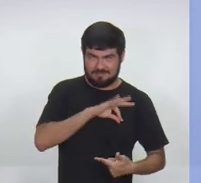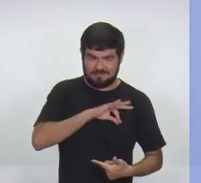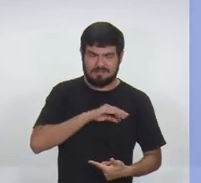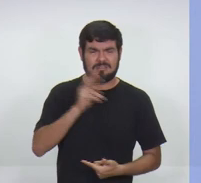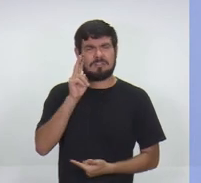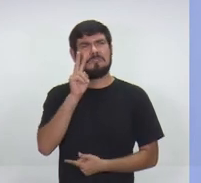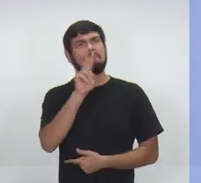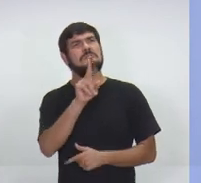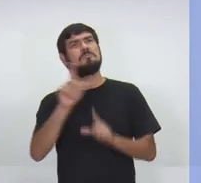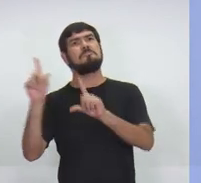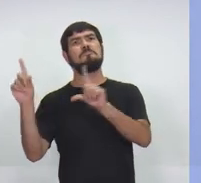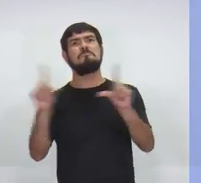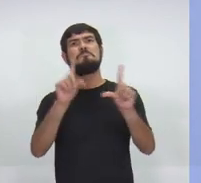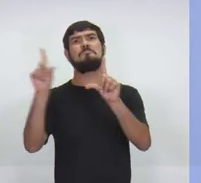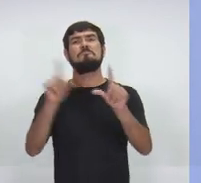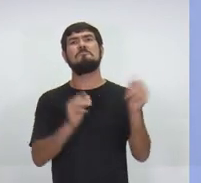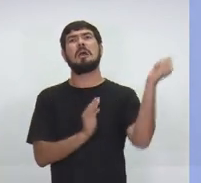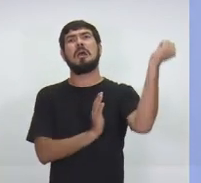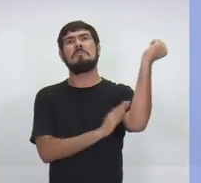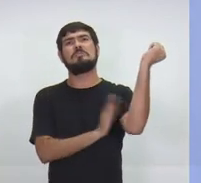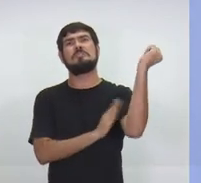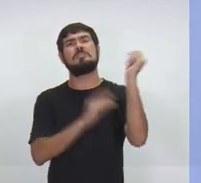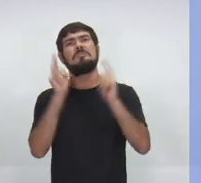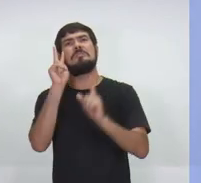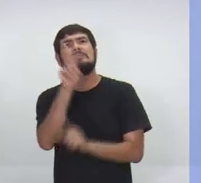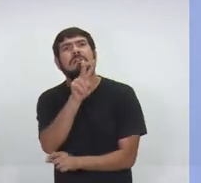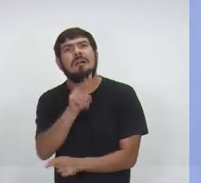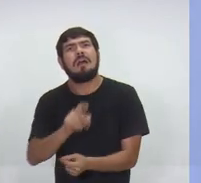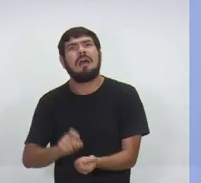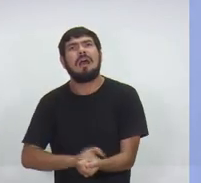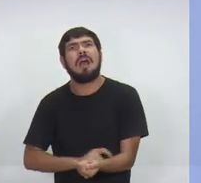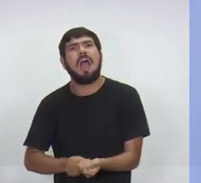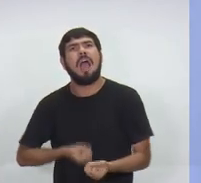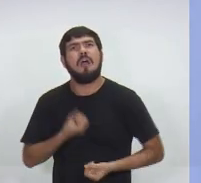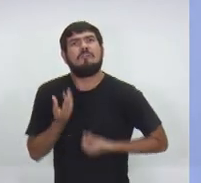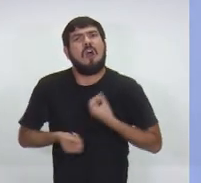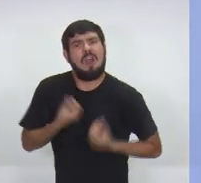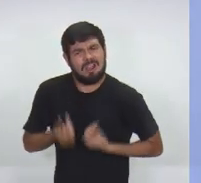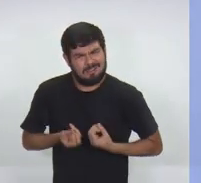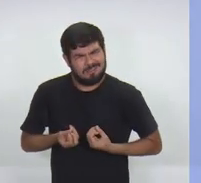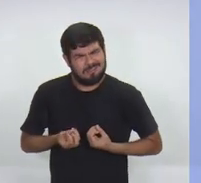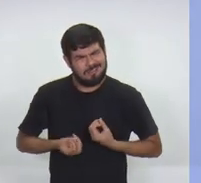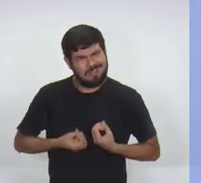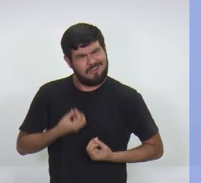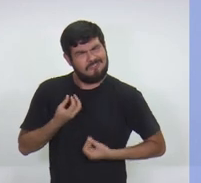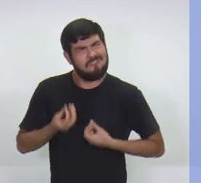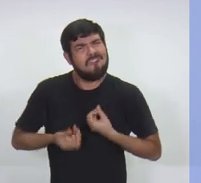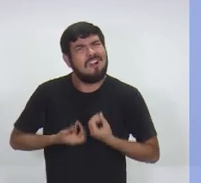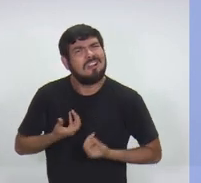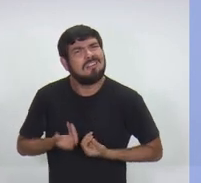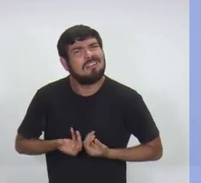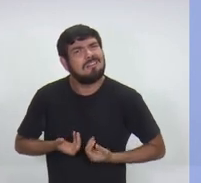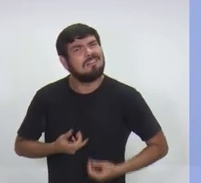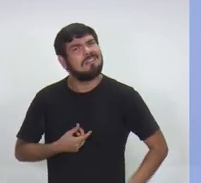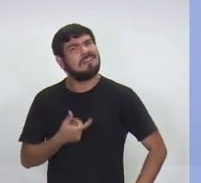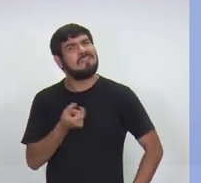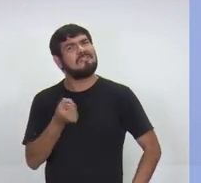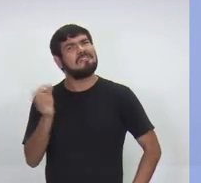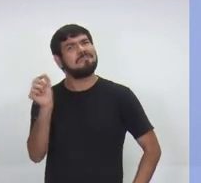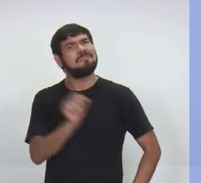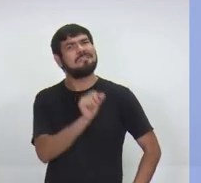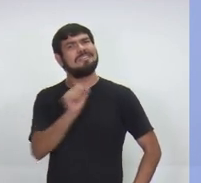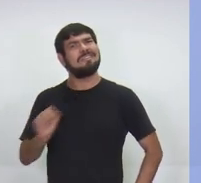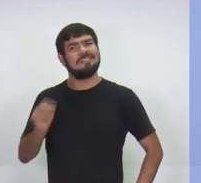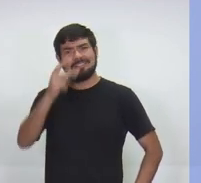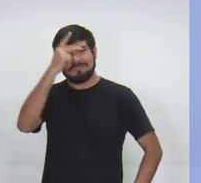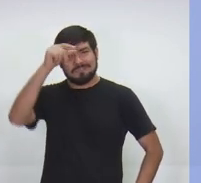do candidato amazonino mendes eufórico o repórter fólico com mais de 20% da população do estado do amazonas